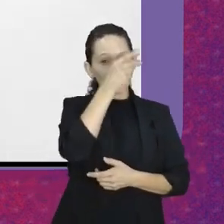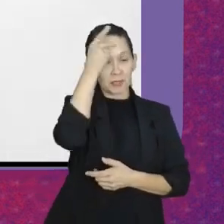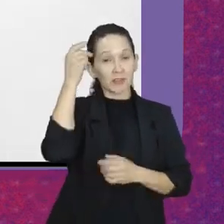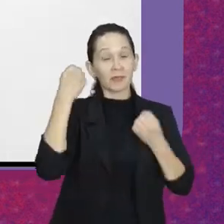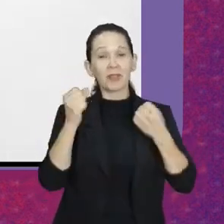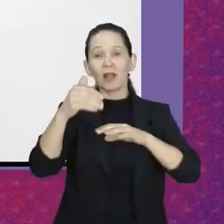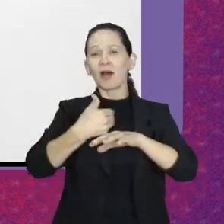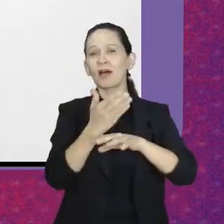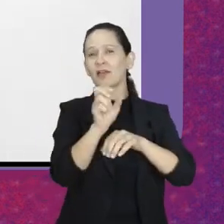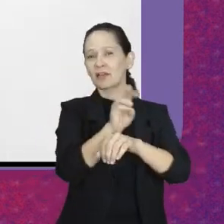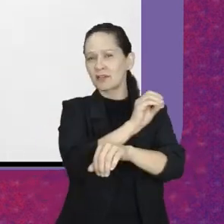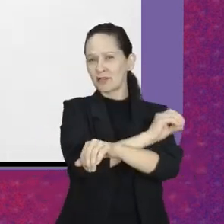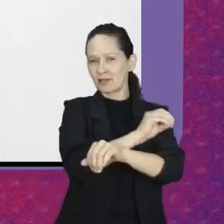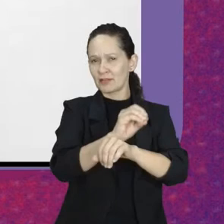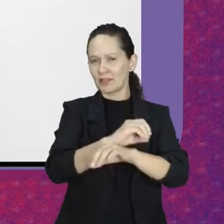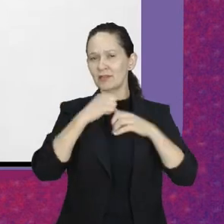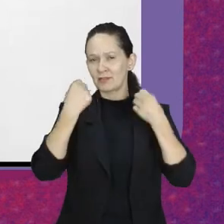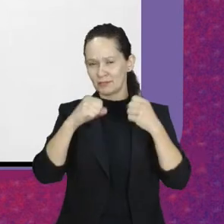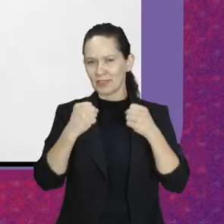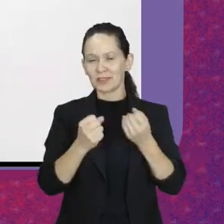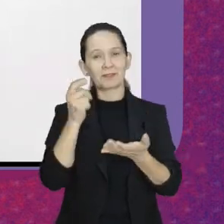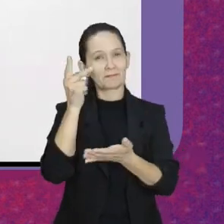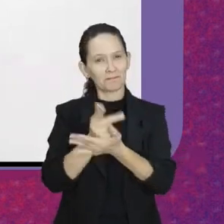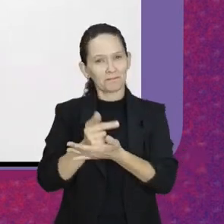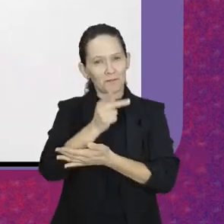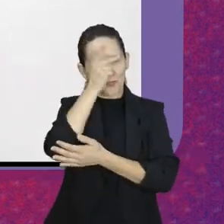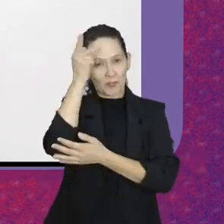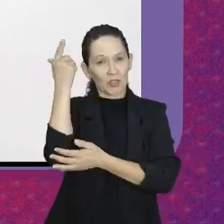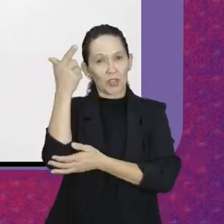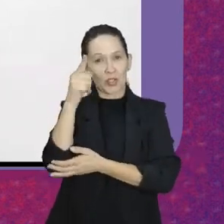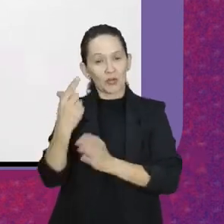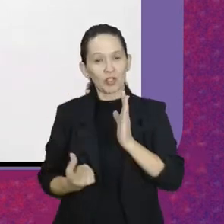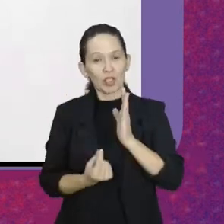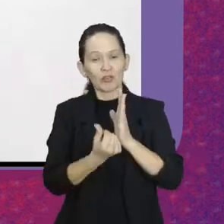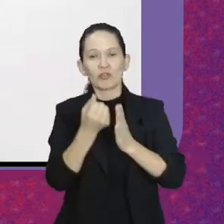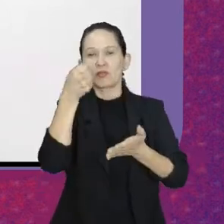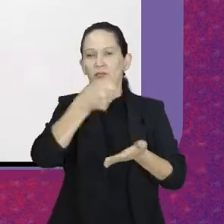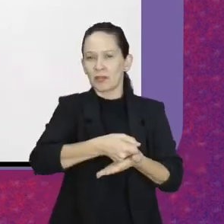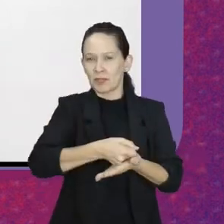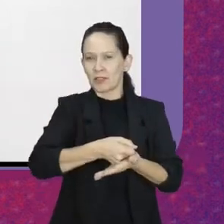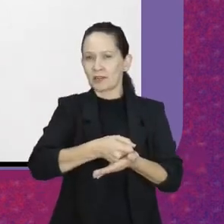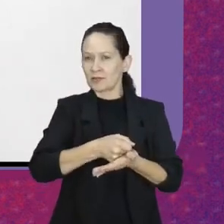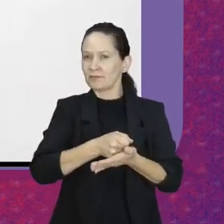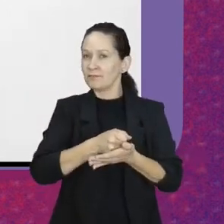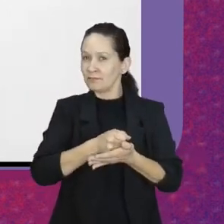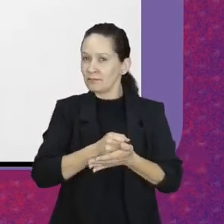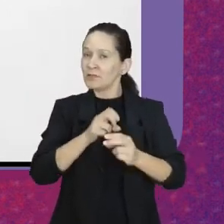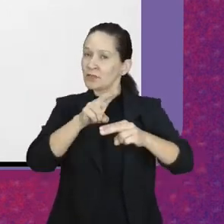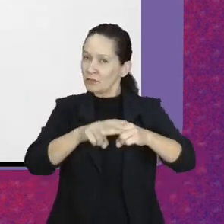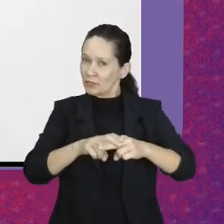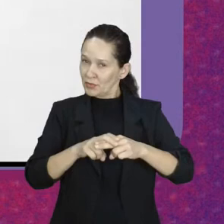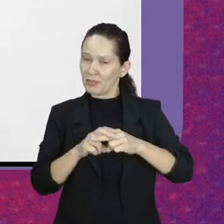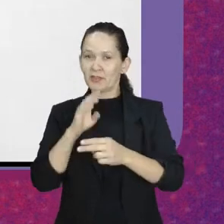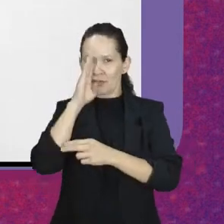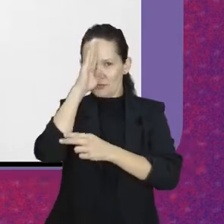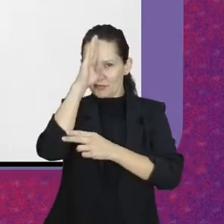mesmo aquelas pessoas que não têm dinheiro para pagar, né? Por isso que é o princípio